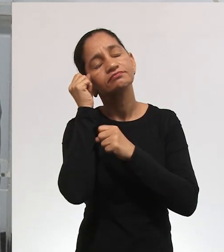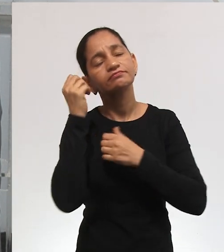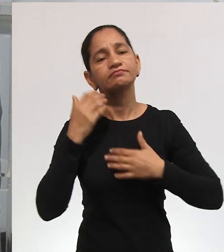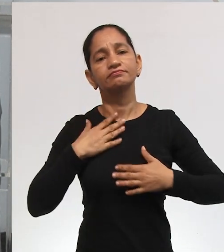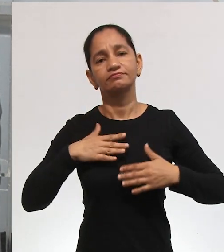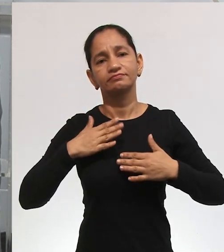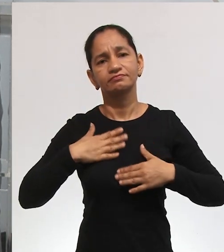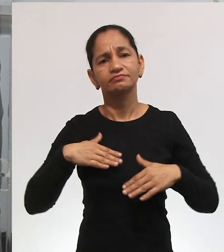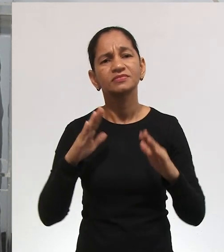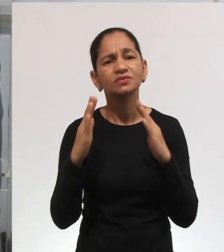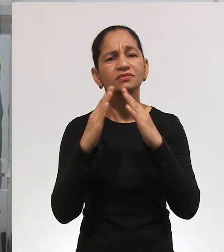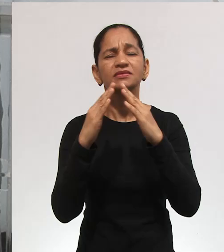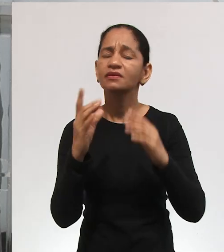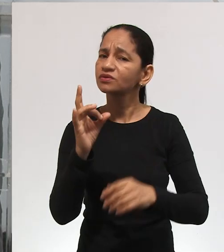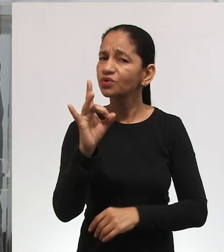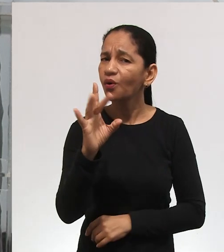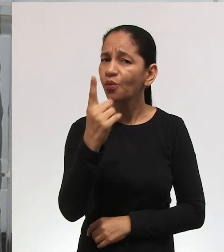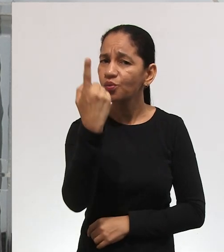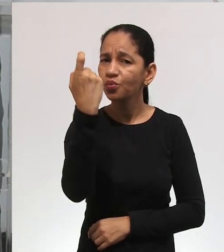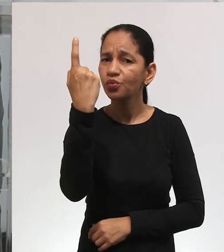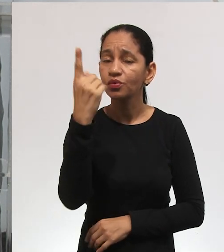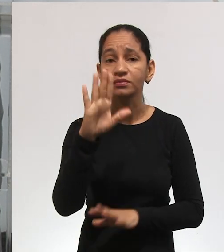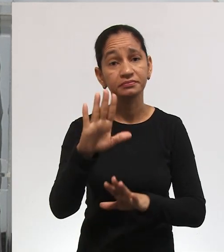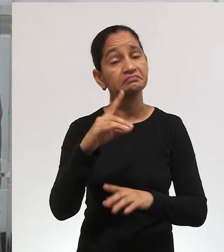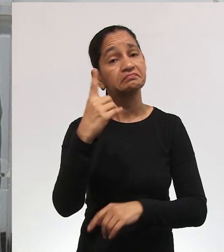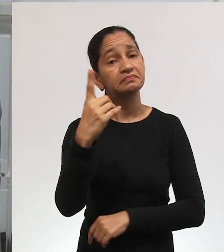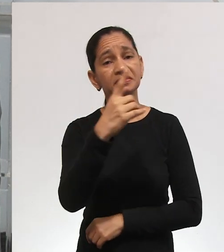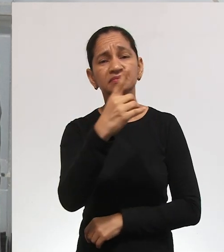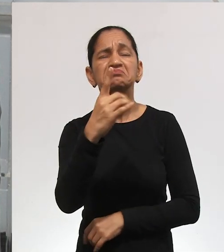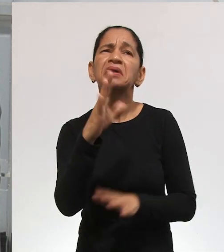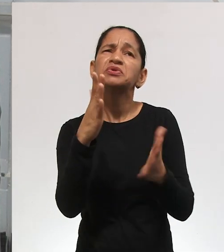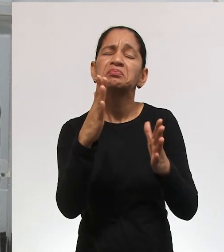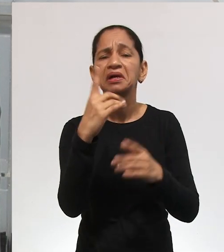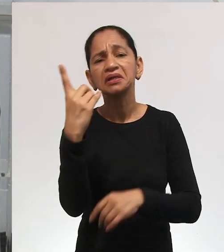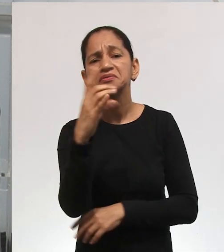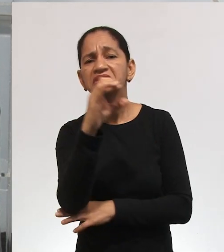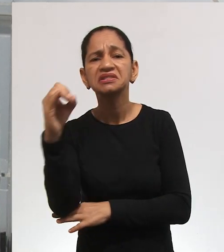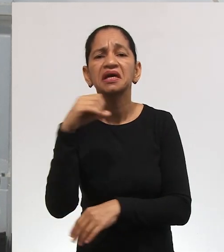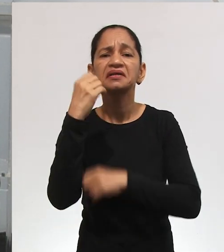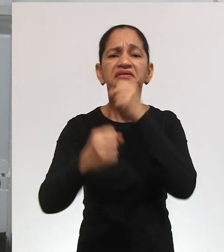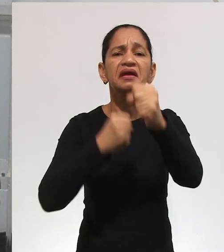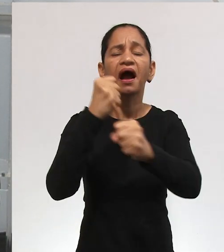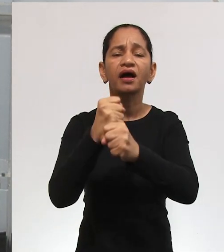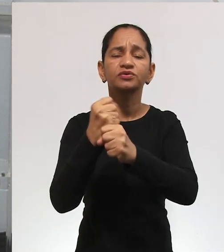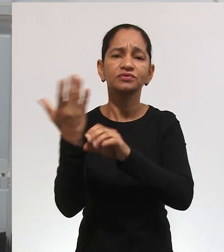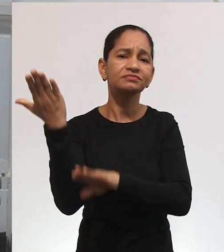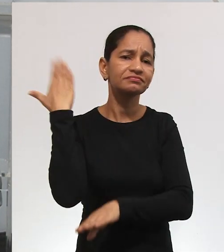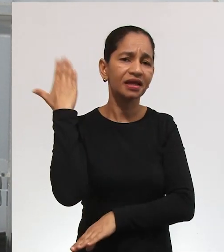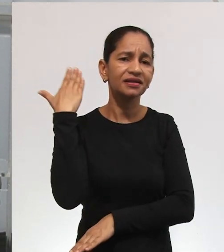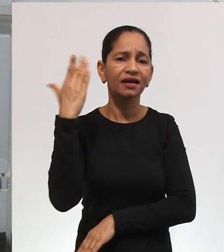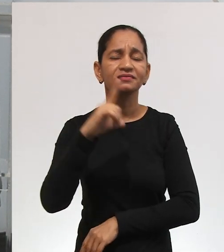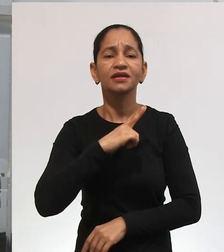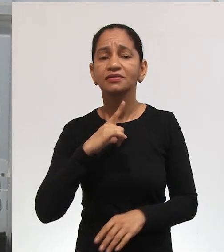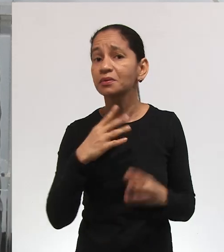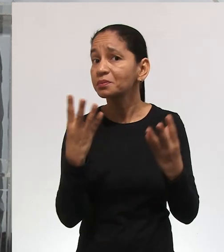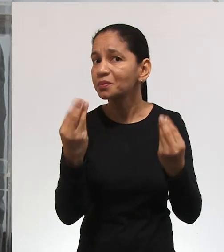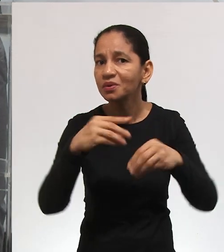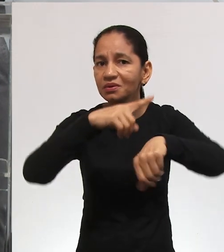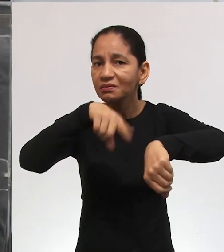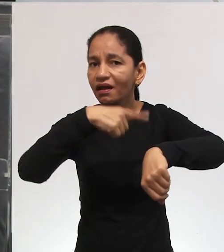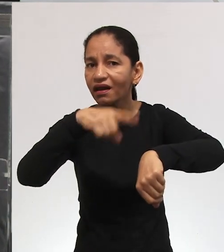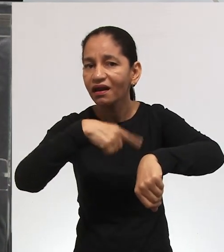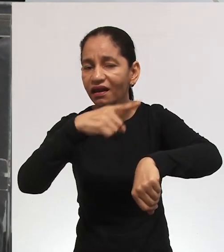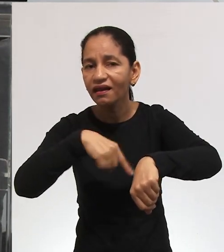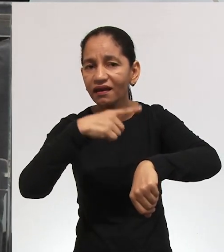Notem que pouco menos de 100 anos atrás, pouco mais de 100 anos atrás, a gente tinha jornadas